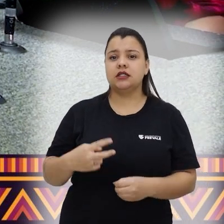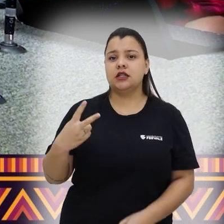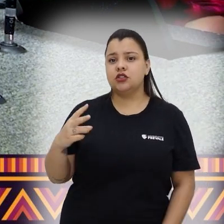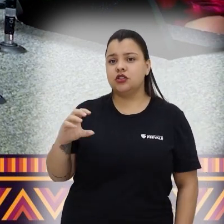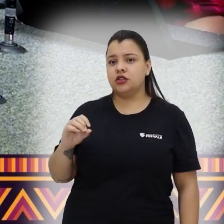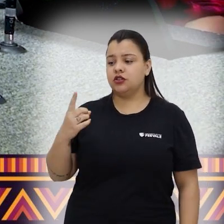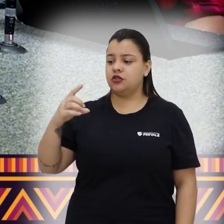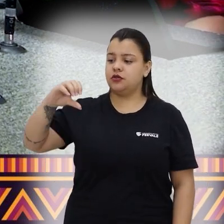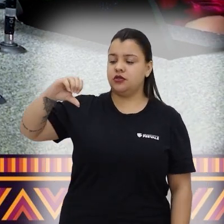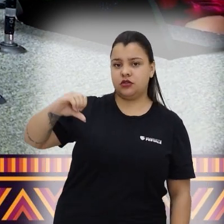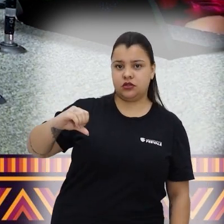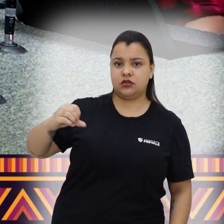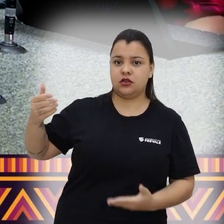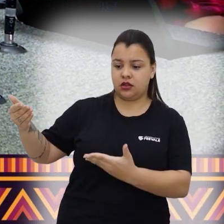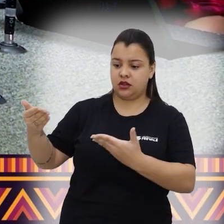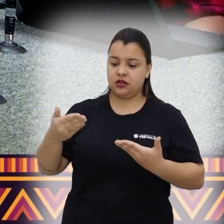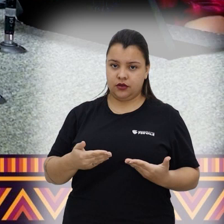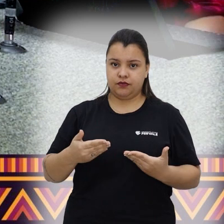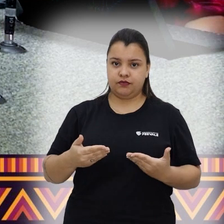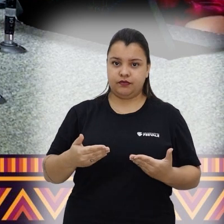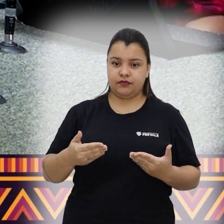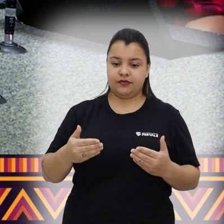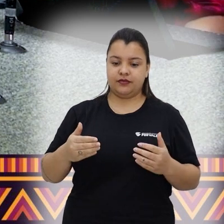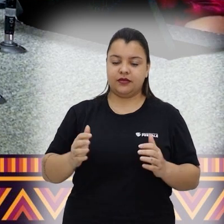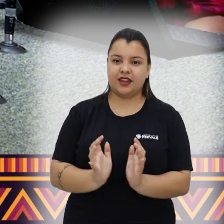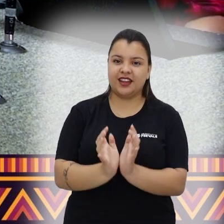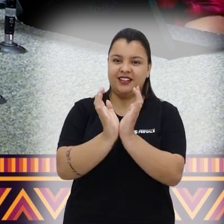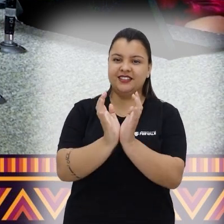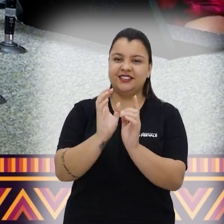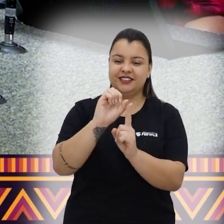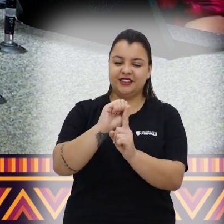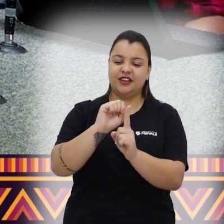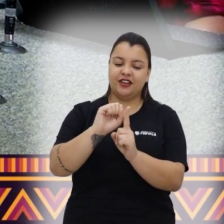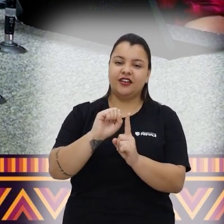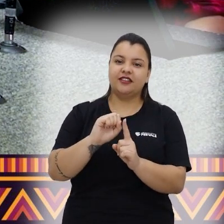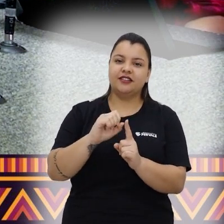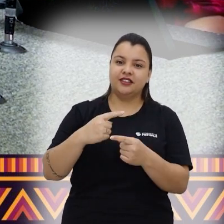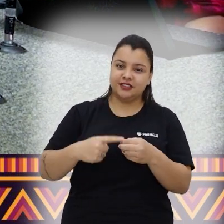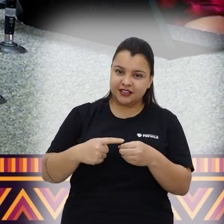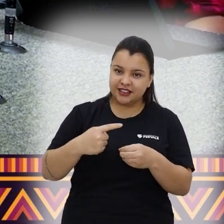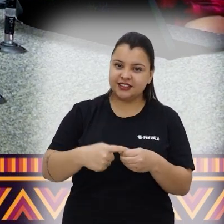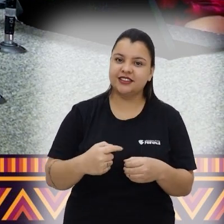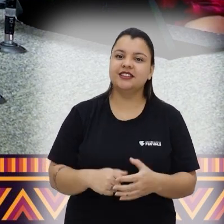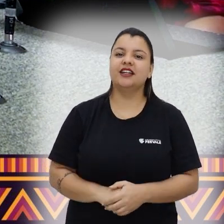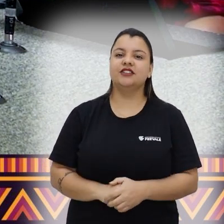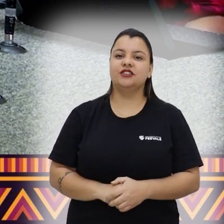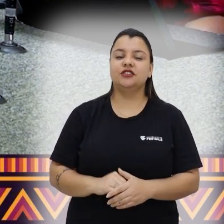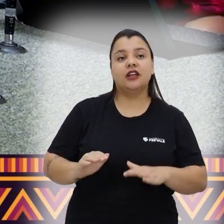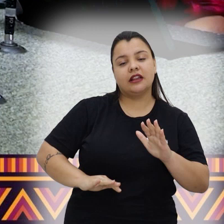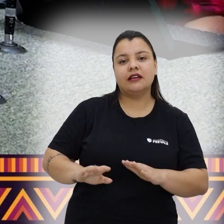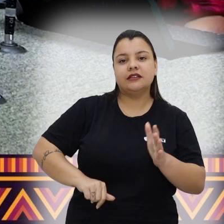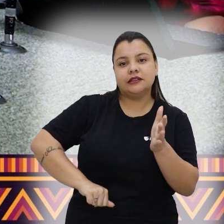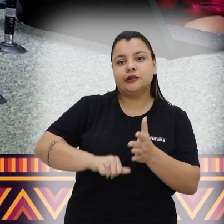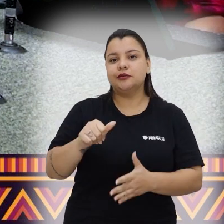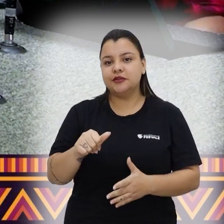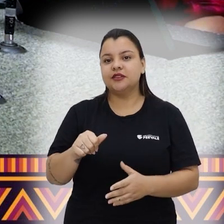2019 com o prêmio de cidadão dela. Que legal, cara. Talvez eu seja a primeira pessoa a ter se transformado em cidadão dessa